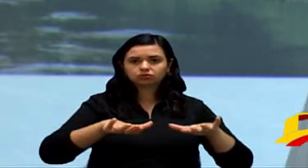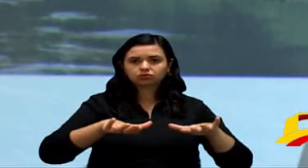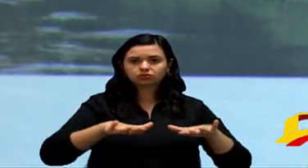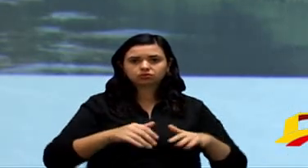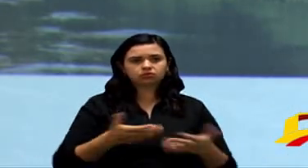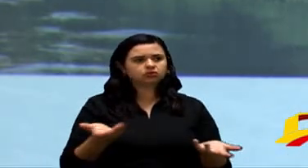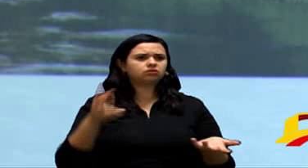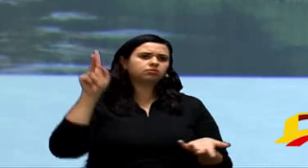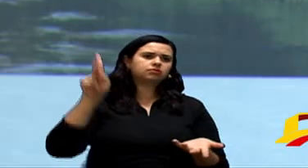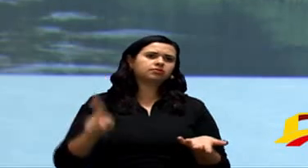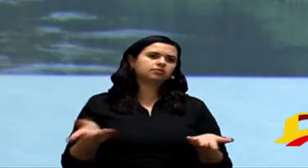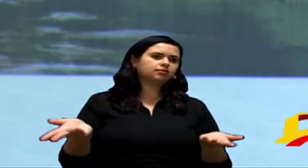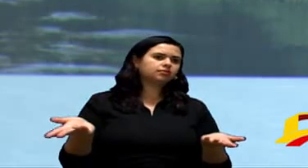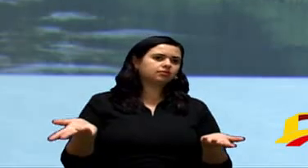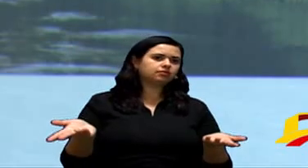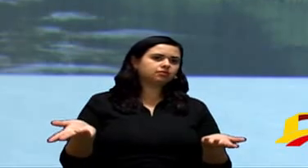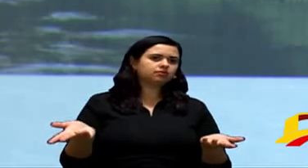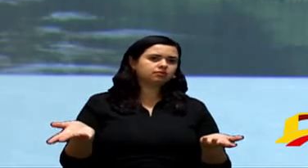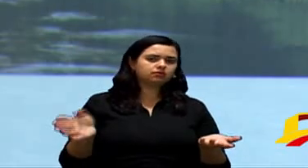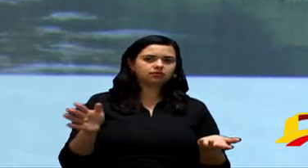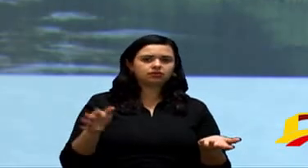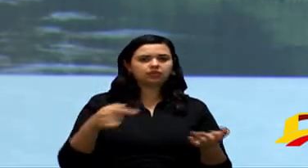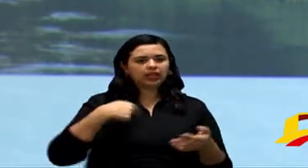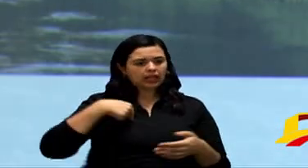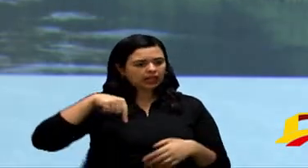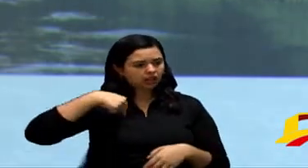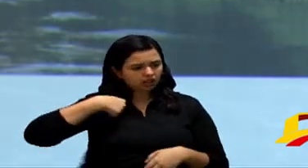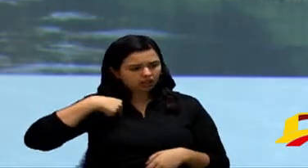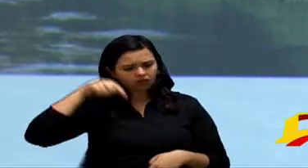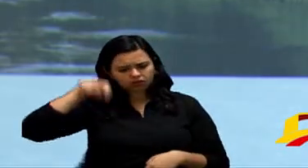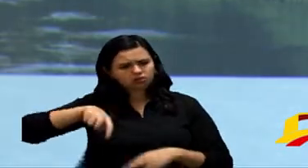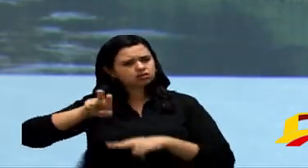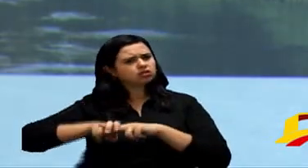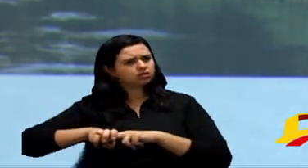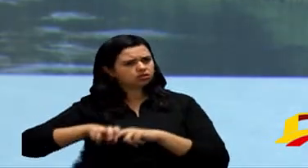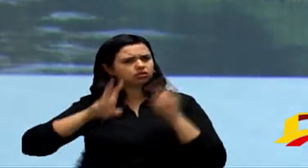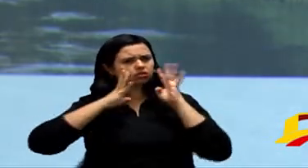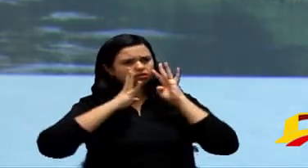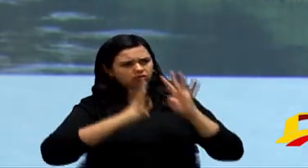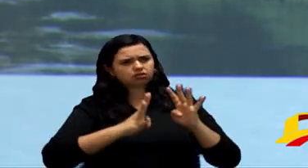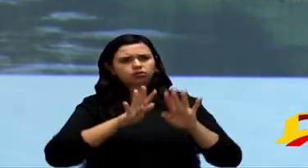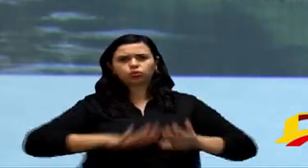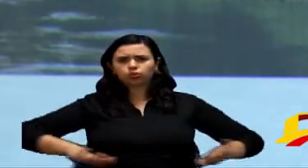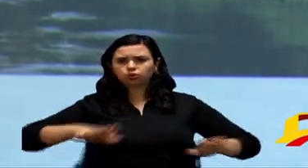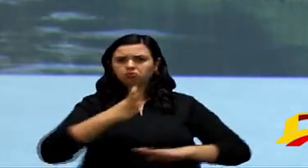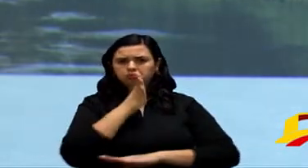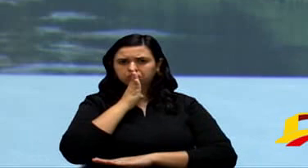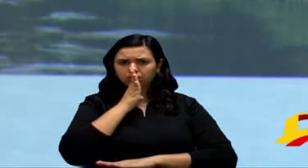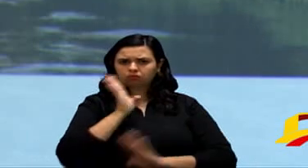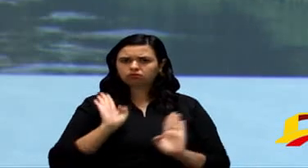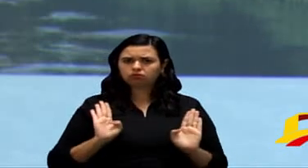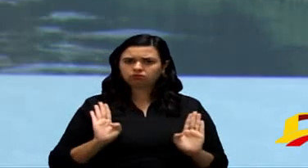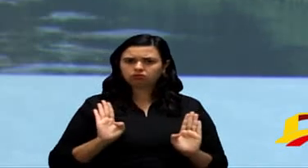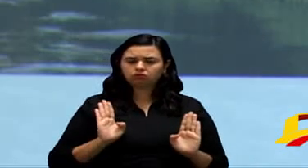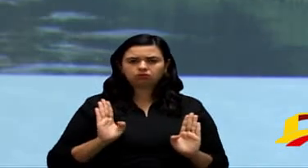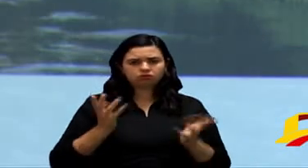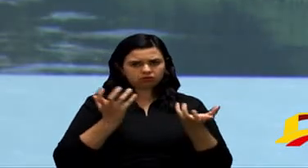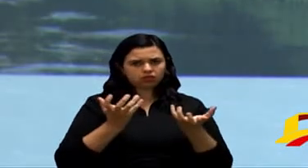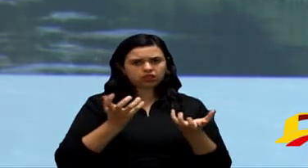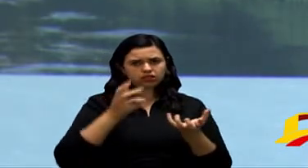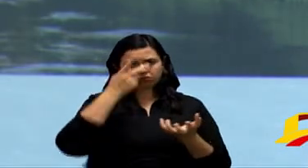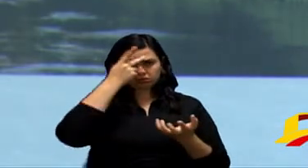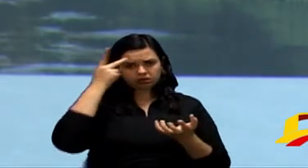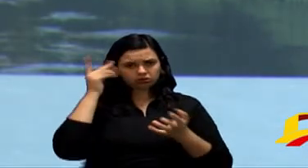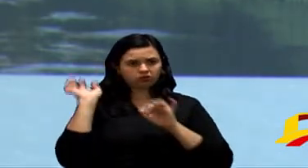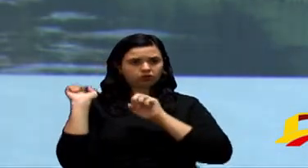sou presidente eu fiquei sentado e ouvi todos gostaria que quem veio